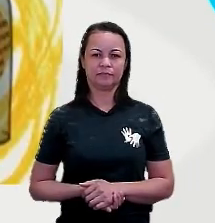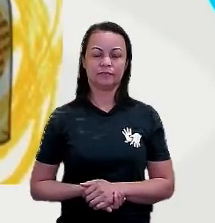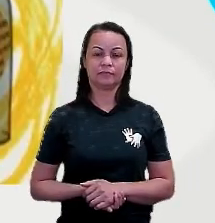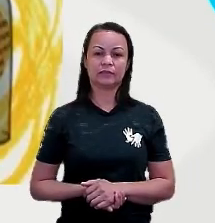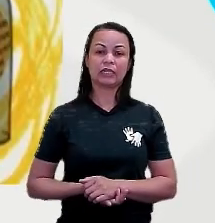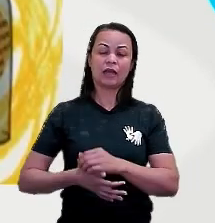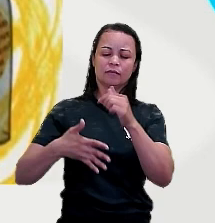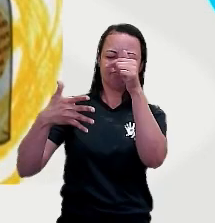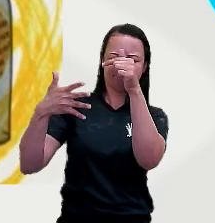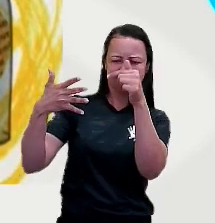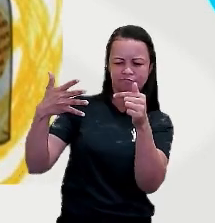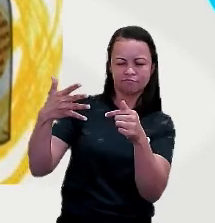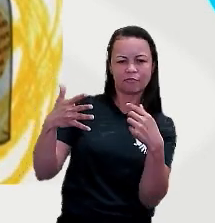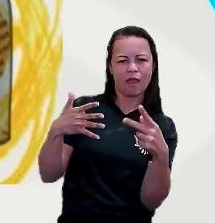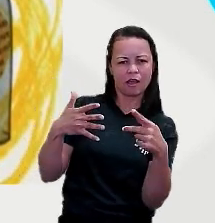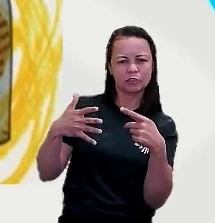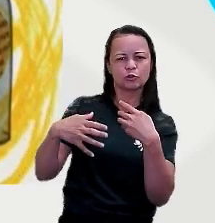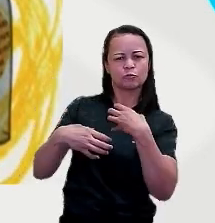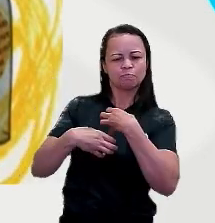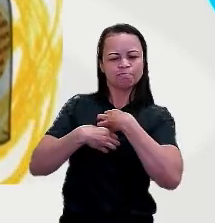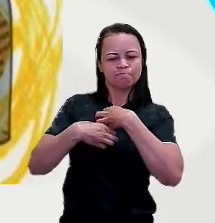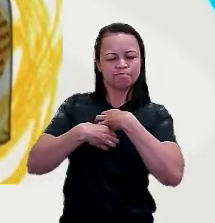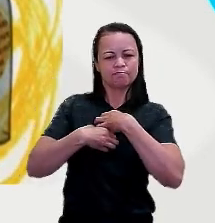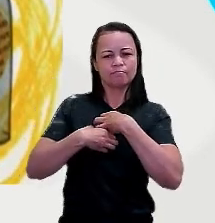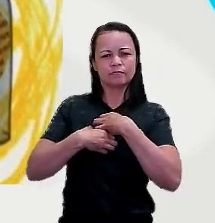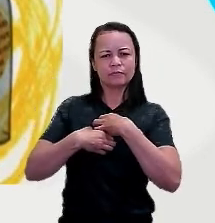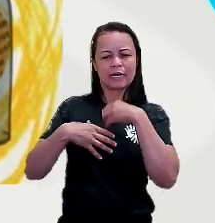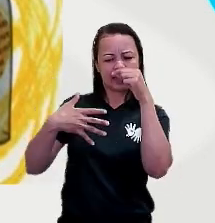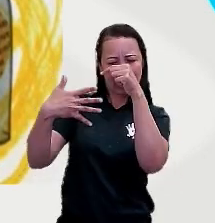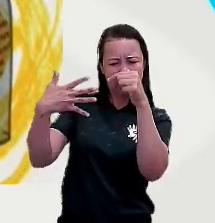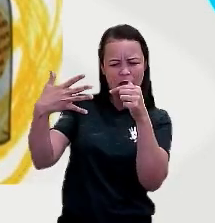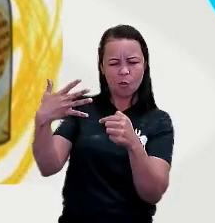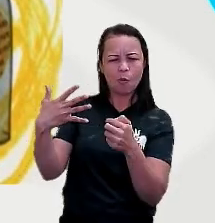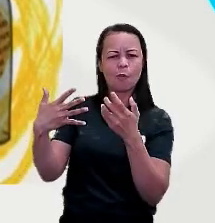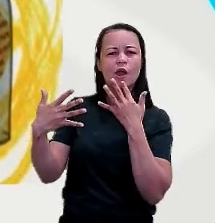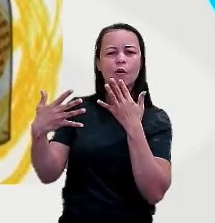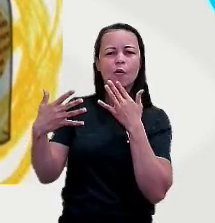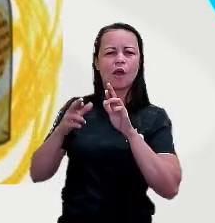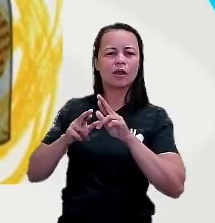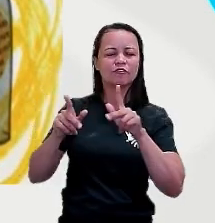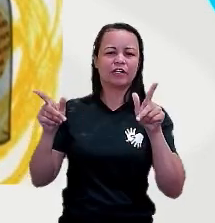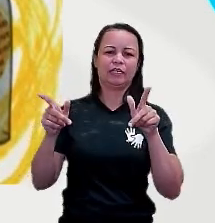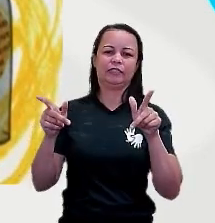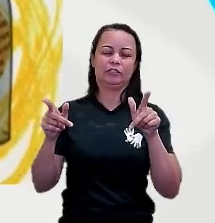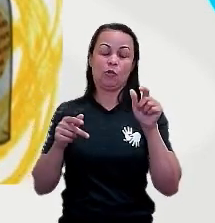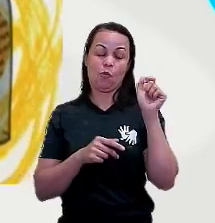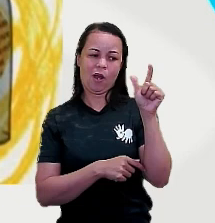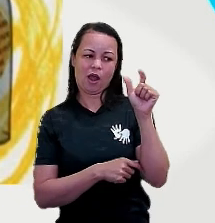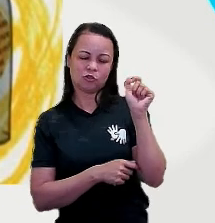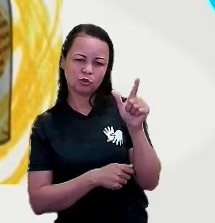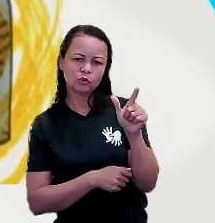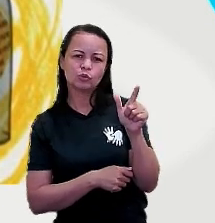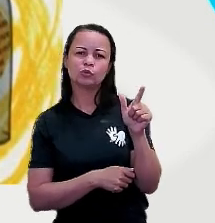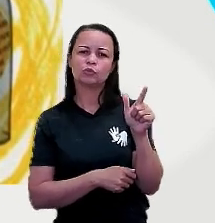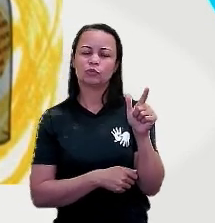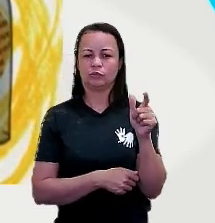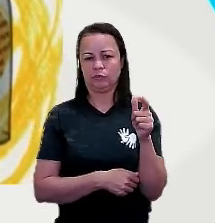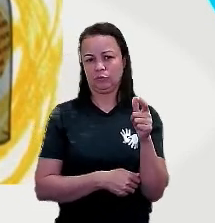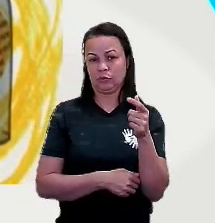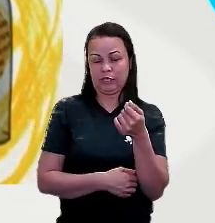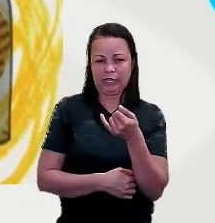Essas são suas emoções. Cada uma tem uma cor diferente. Temos o azul